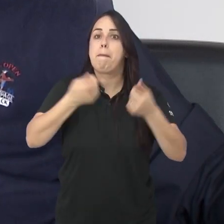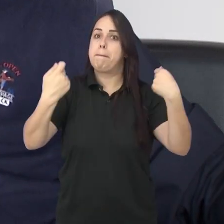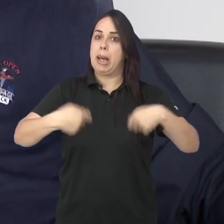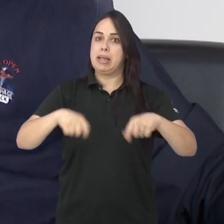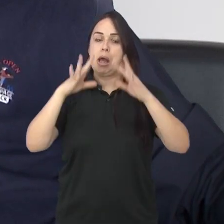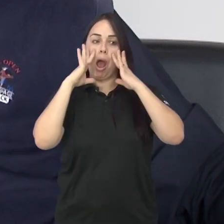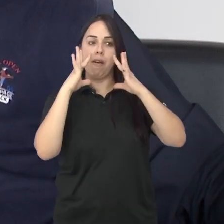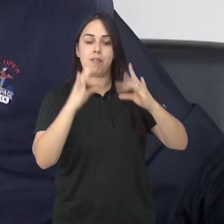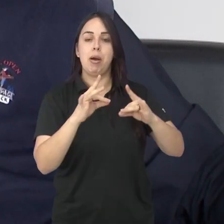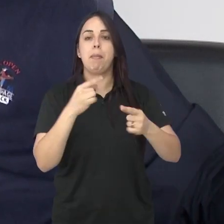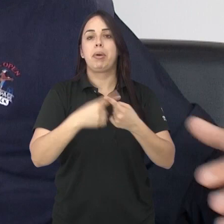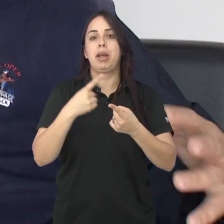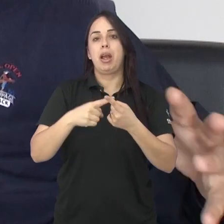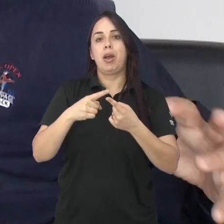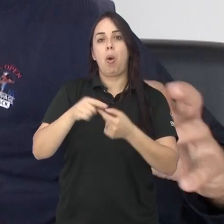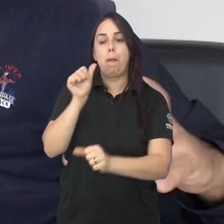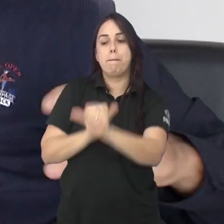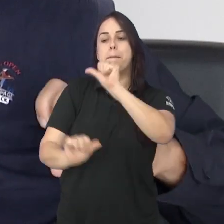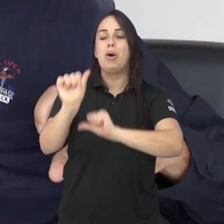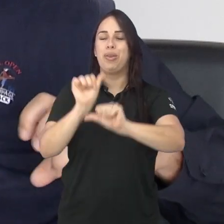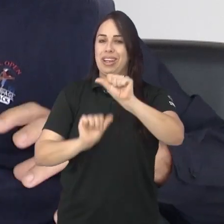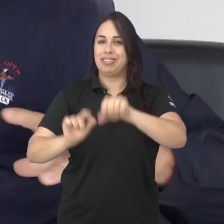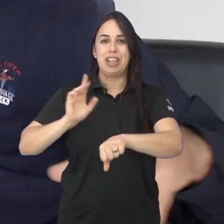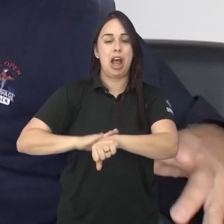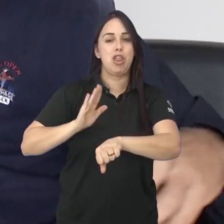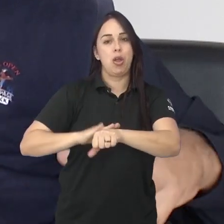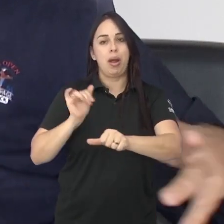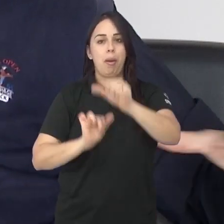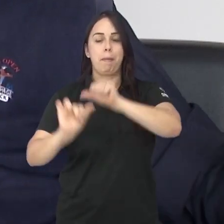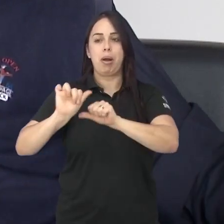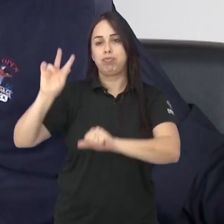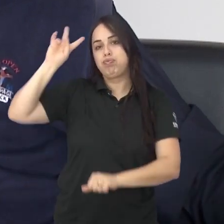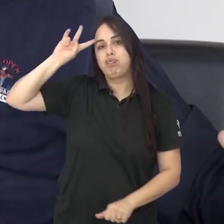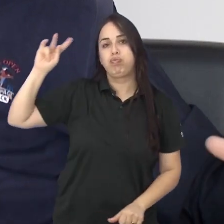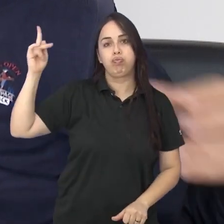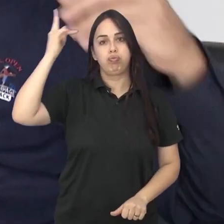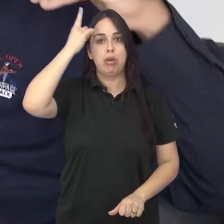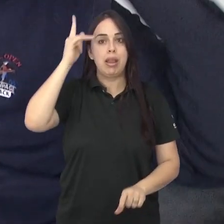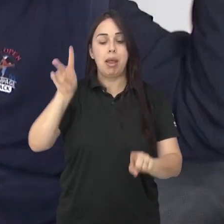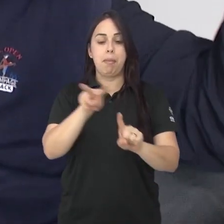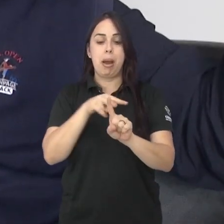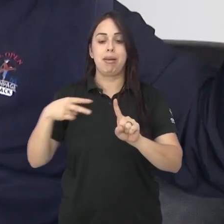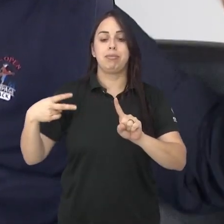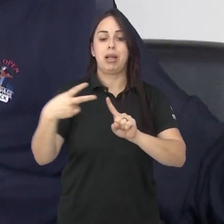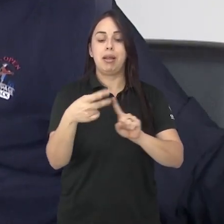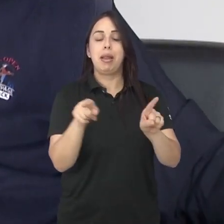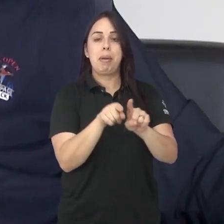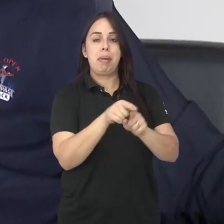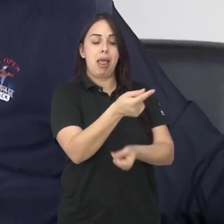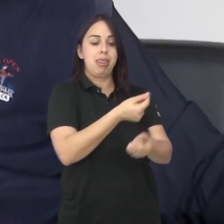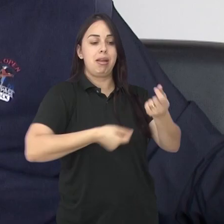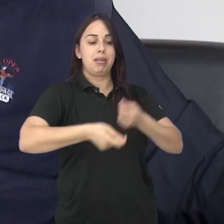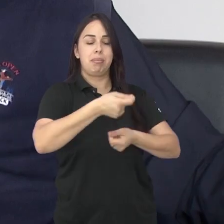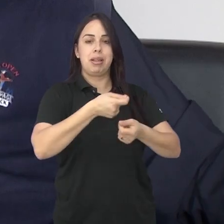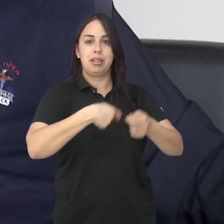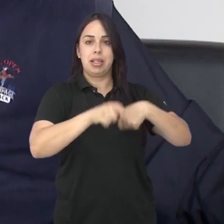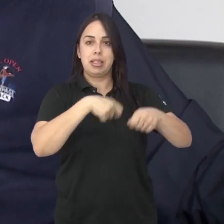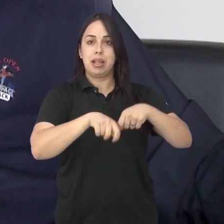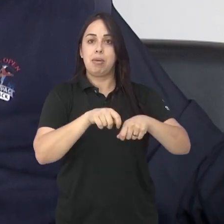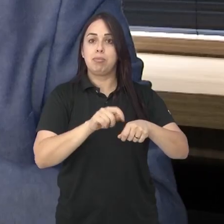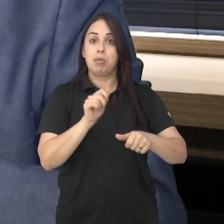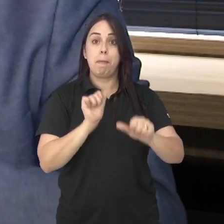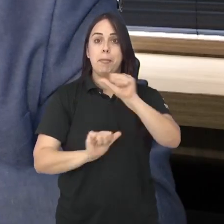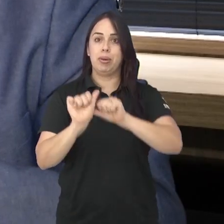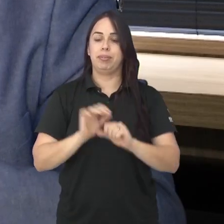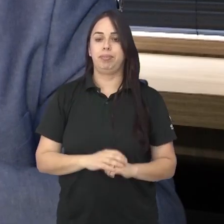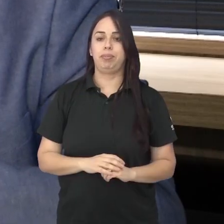riscos de um país que muda um pouco o seu modo de pensar, né? do ponto de vista da administração alta.